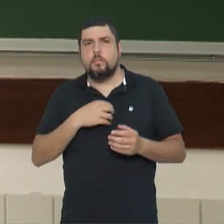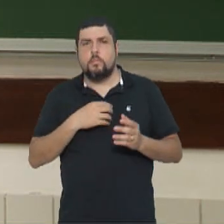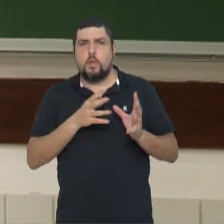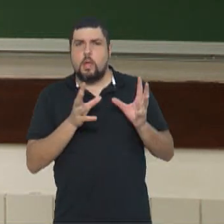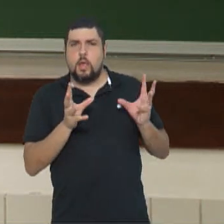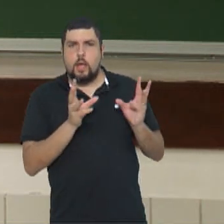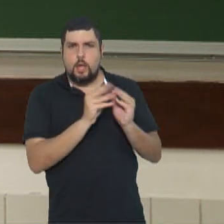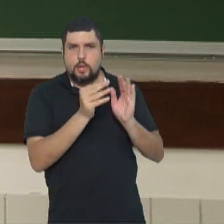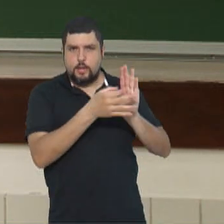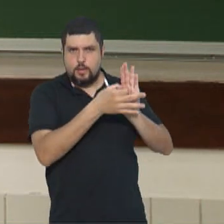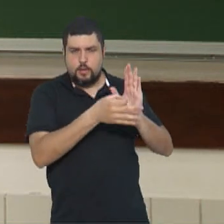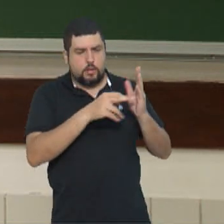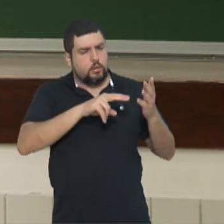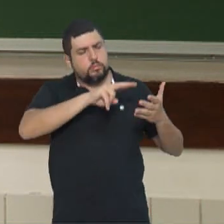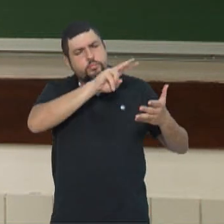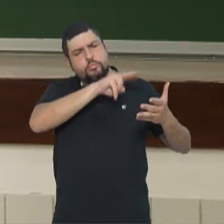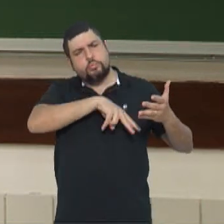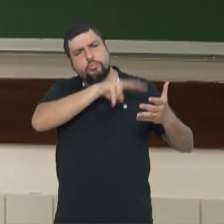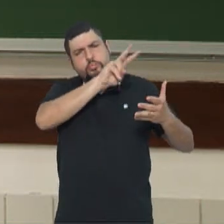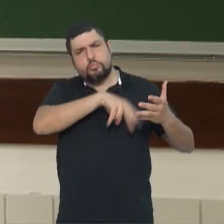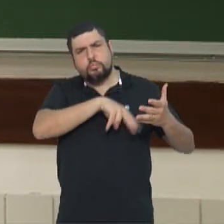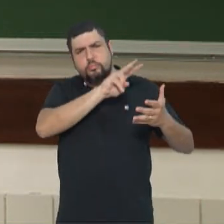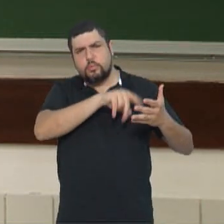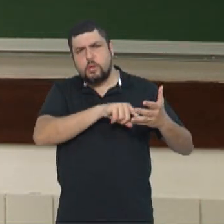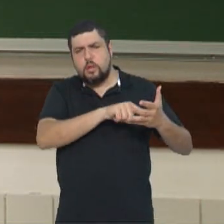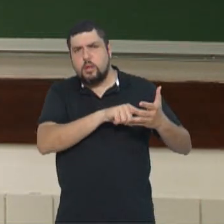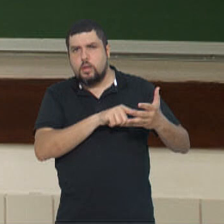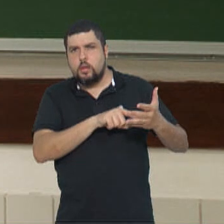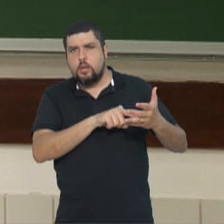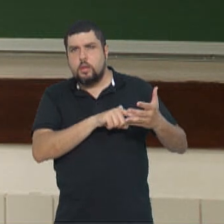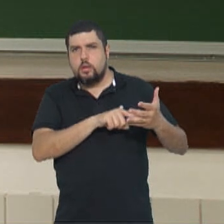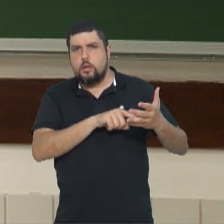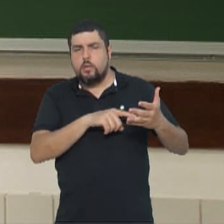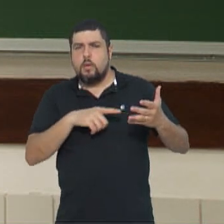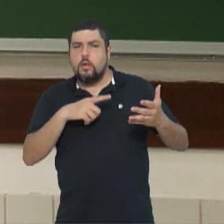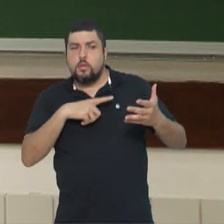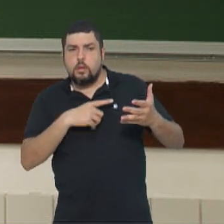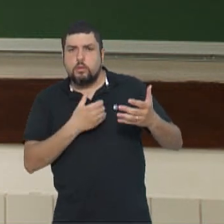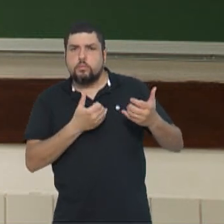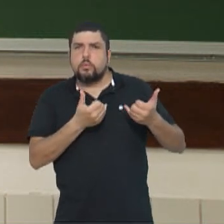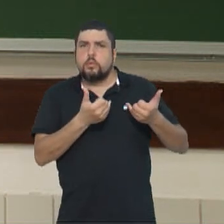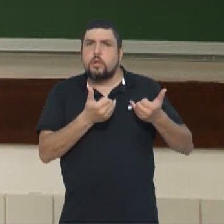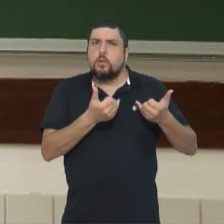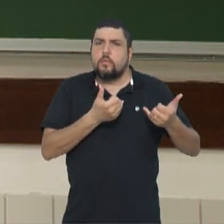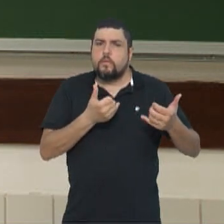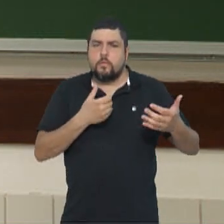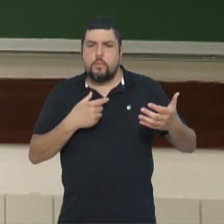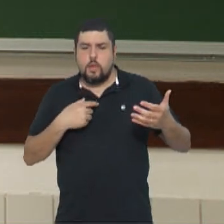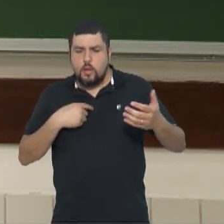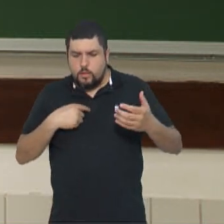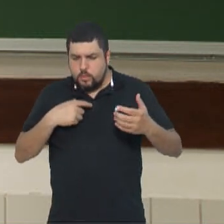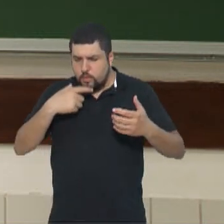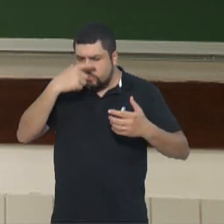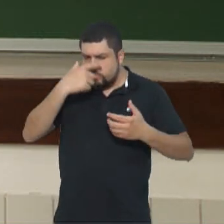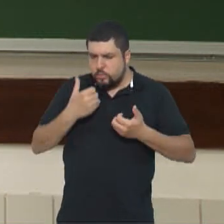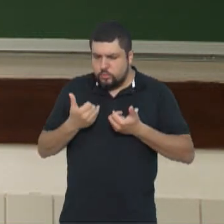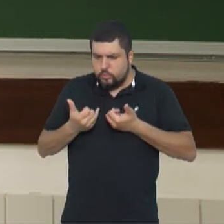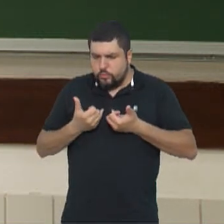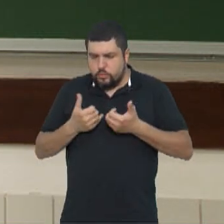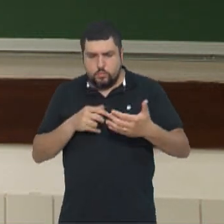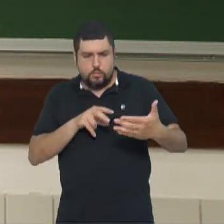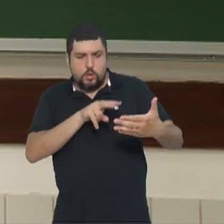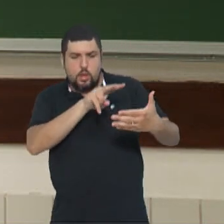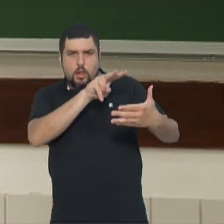de repente, aí tem alguma informação a mais sobre o transtorno do espectro autista. E você, lendo a resenha,